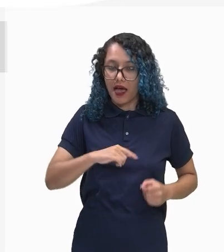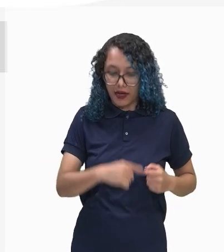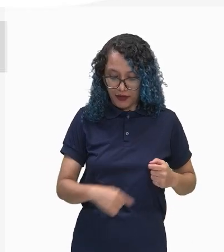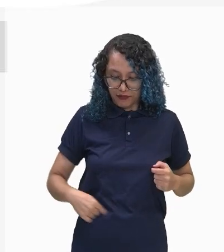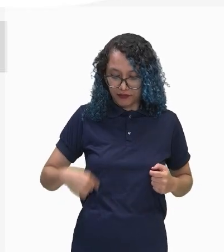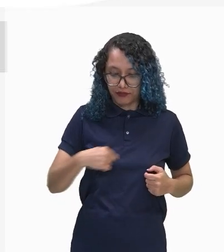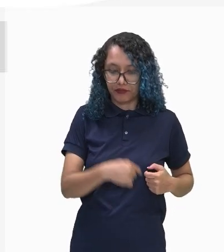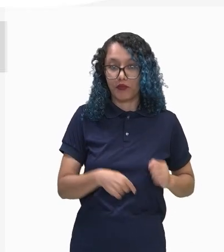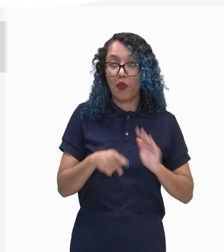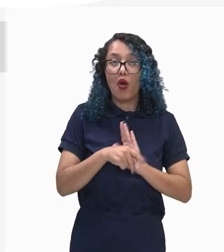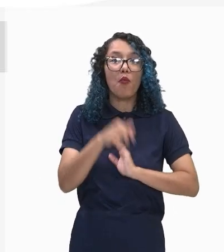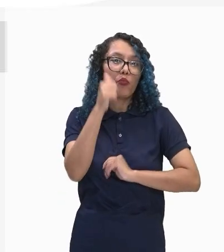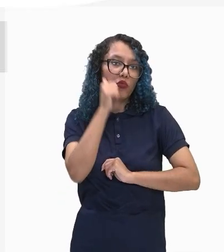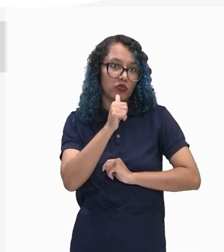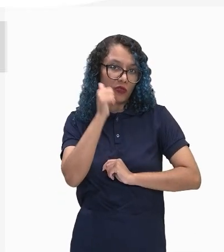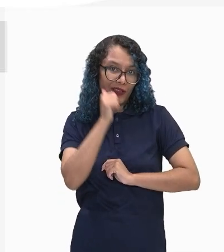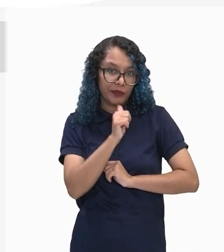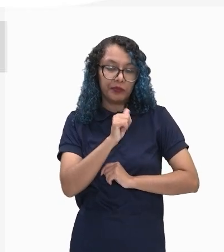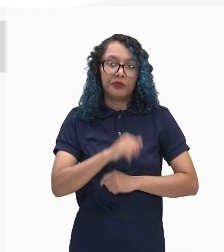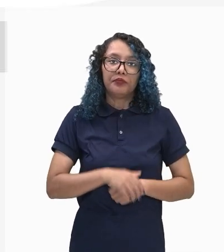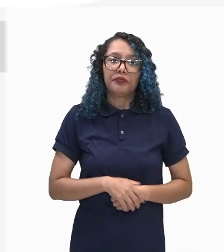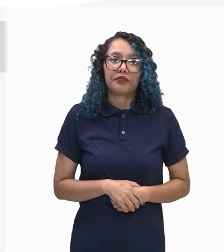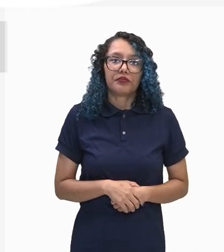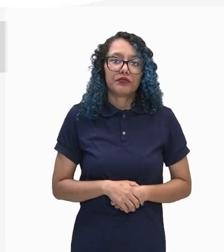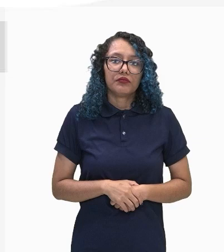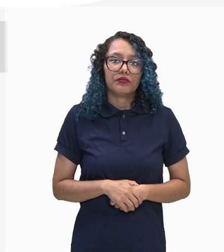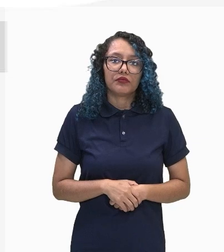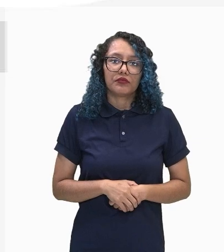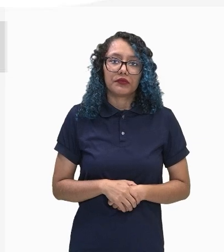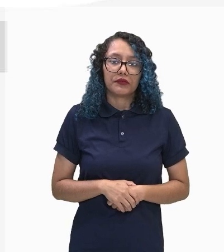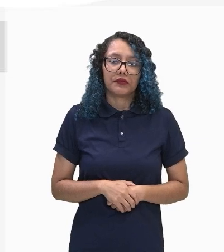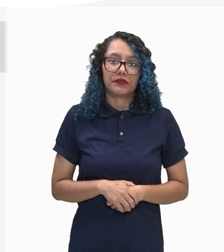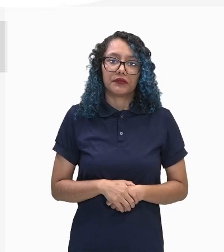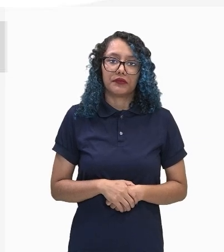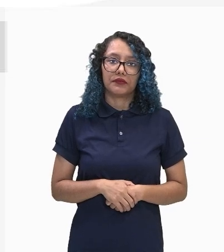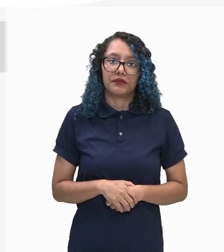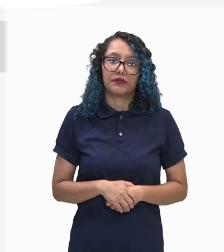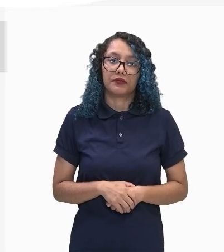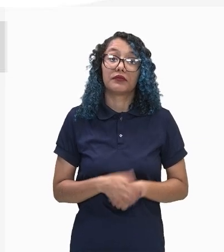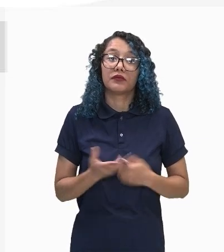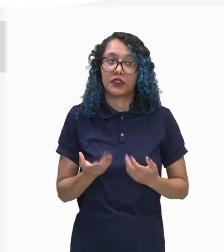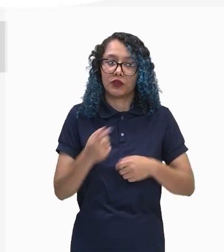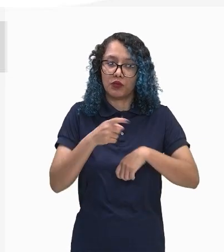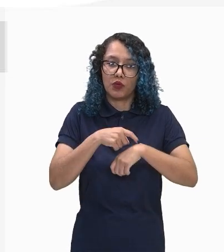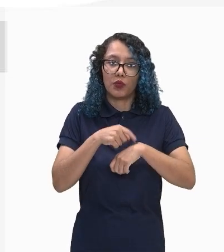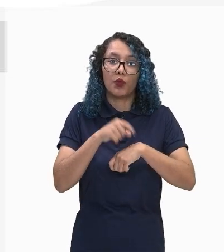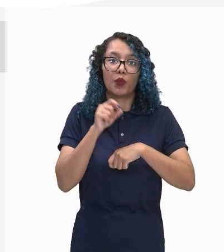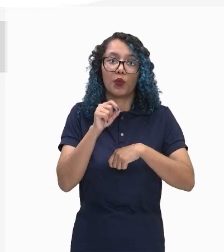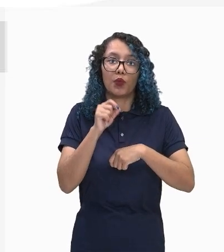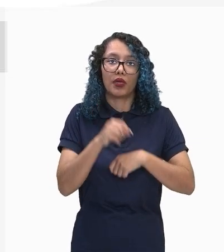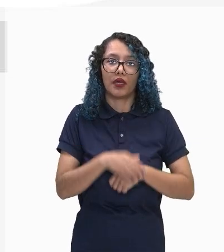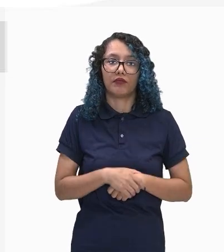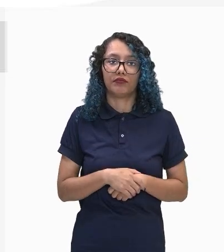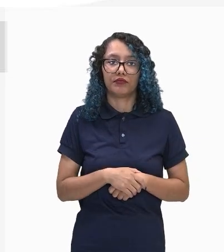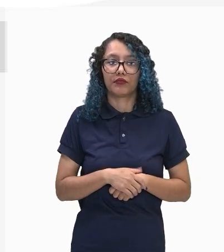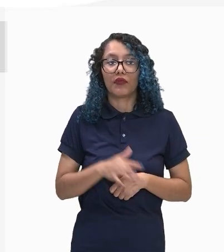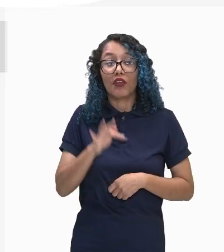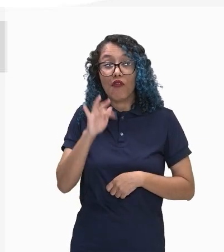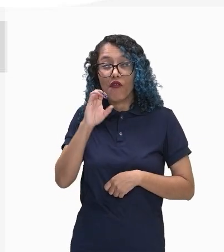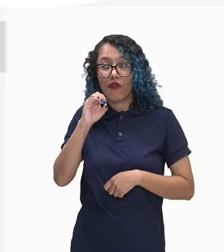das mulheres, tá? E aí o que vai acontecer? É nesse momento que esses folículos vão amadurecer